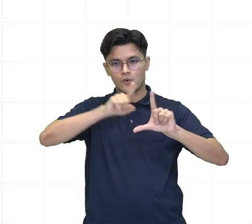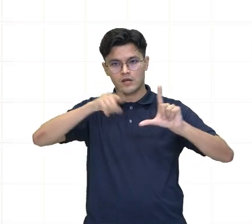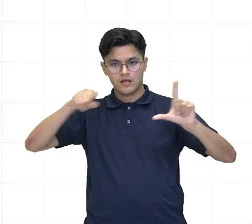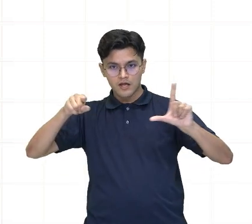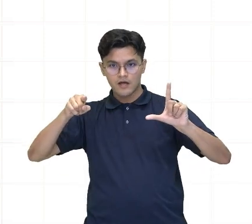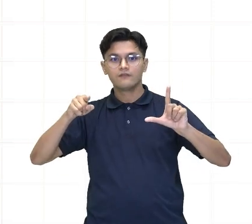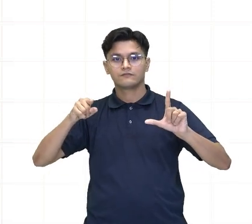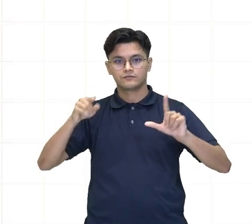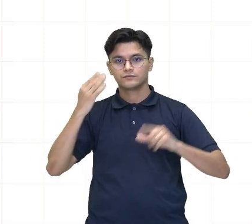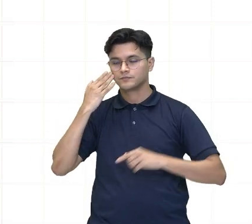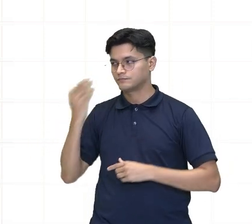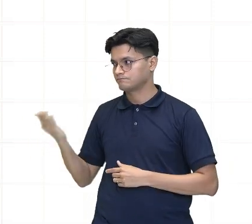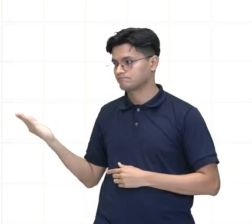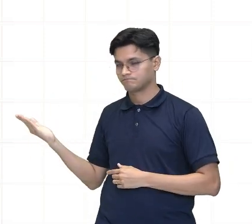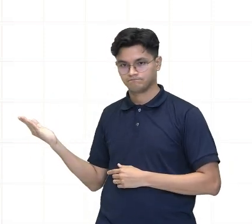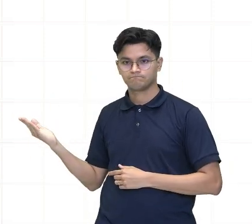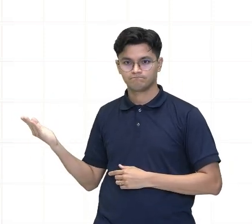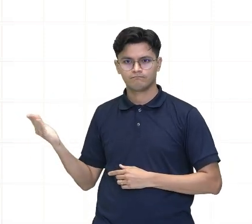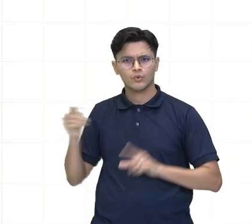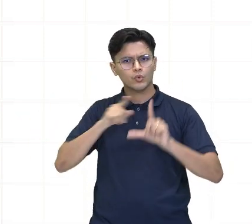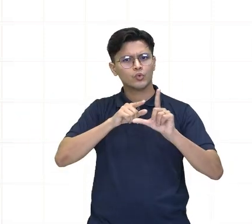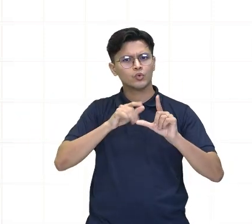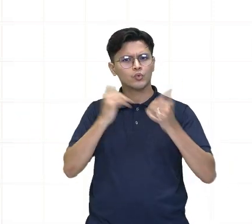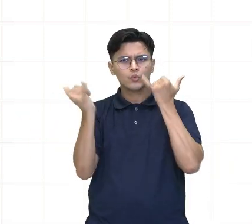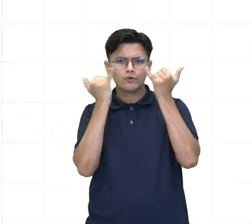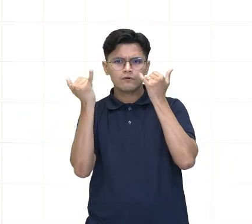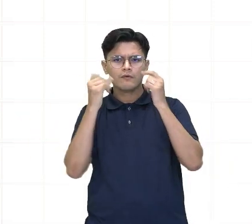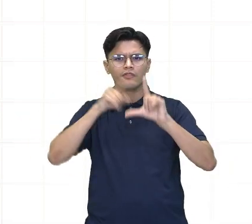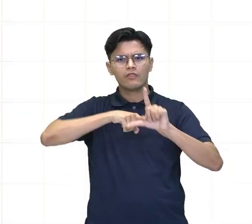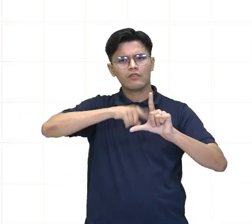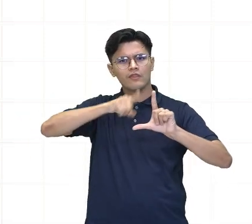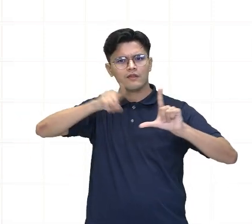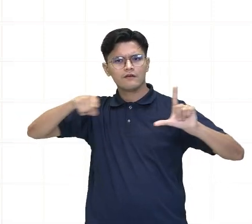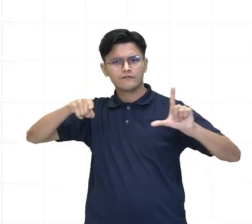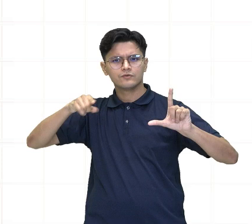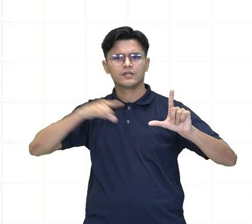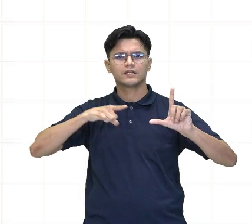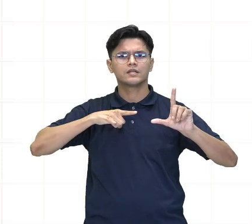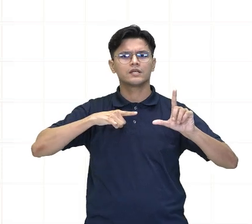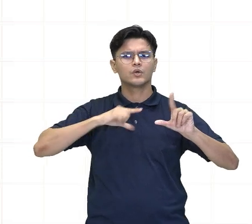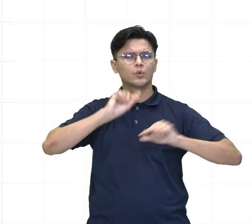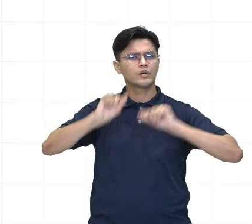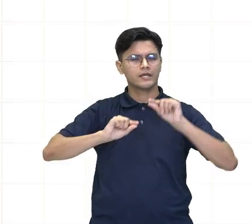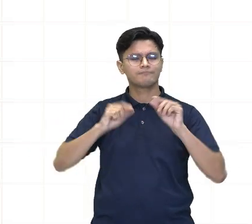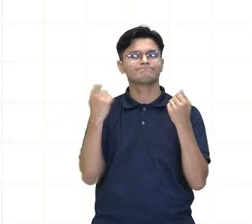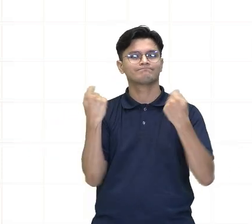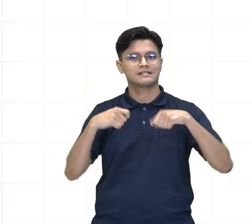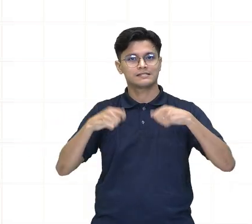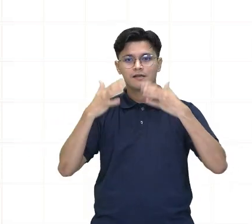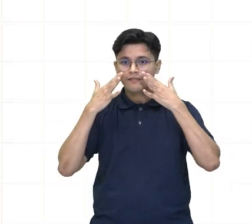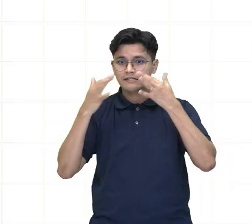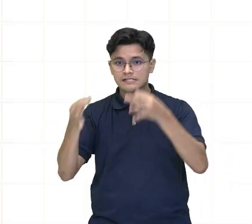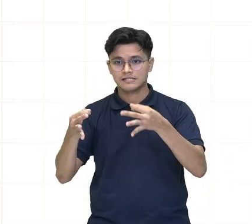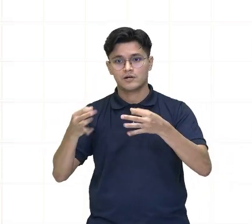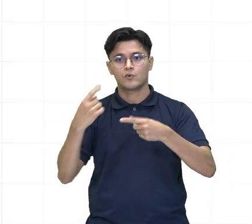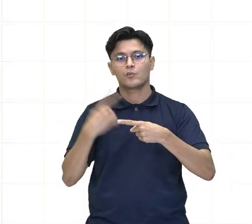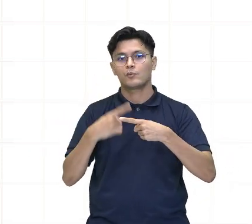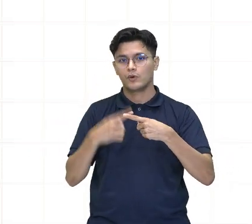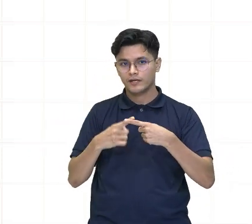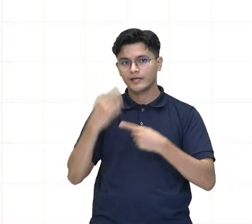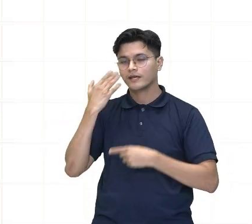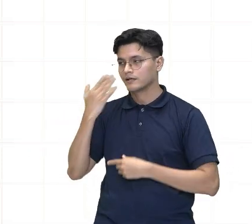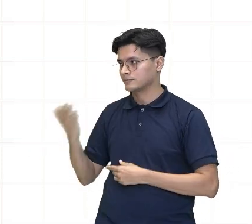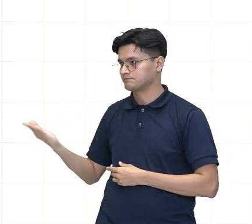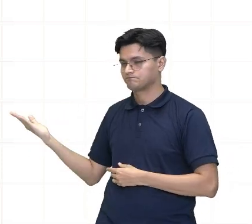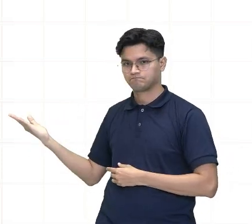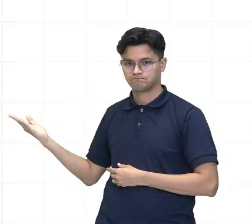dados inseridos. No infográfico, a gente também precisa prestar bastante atenção. Por quê? No infográfico, como